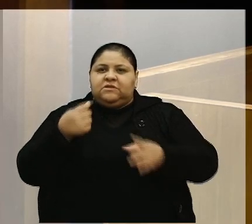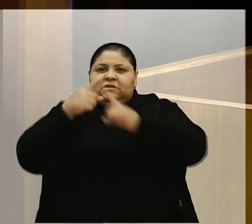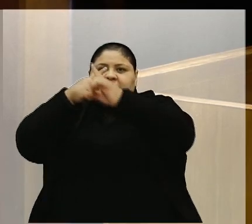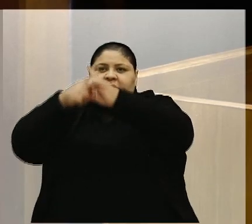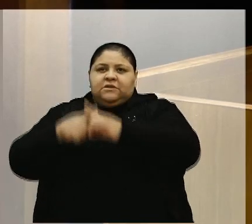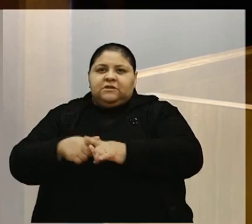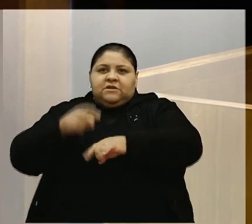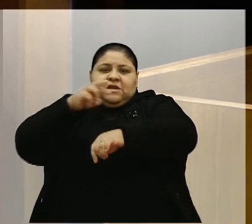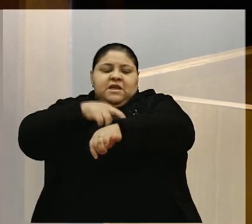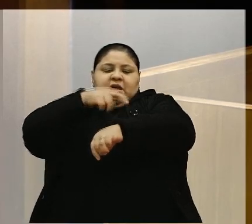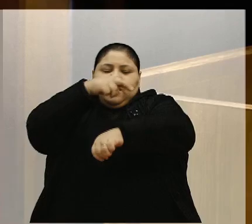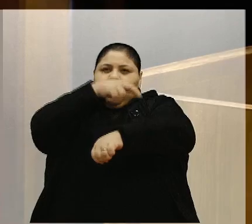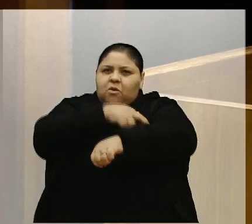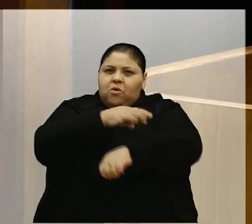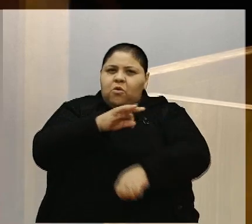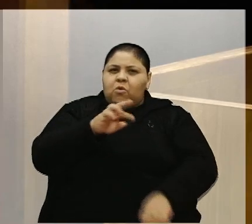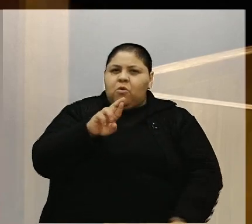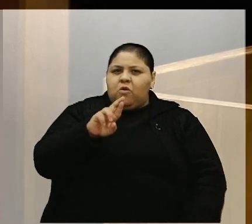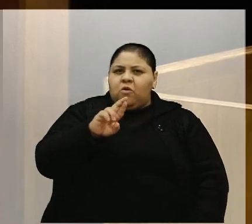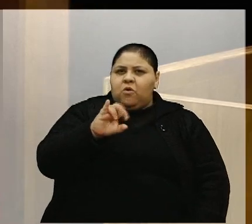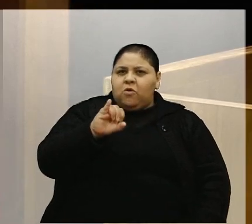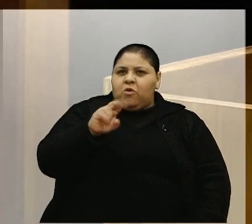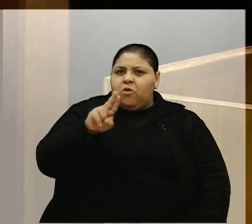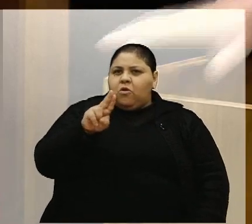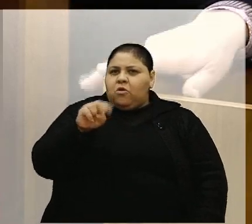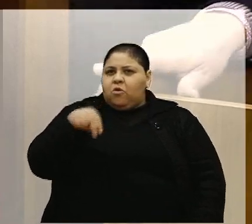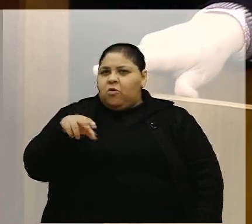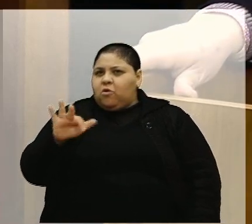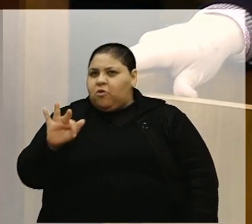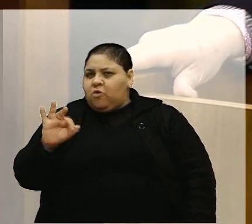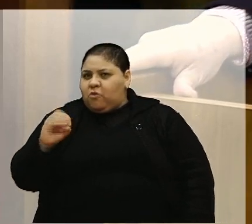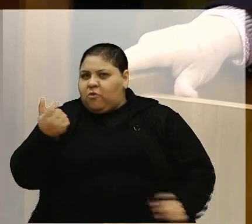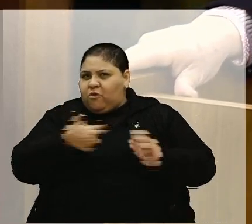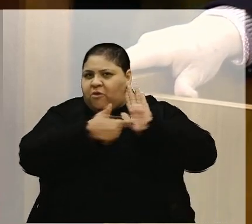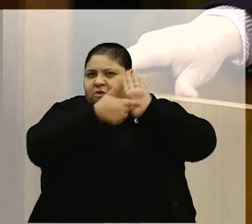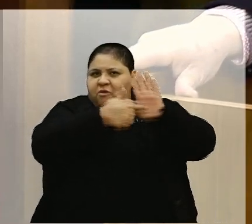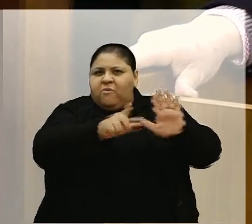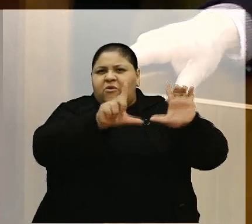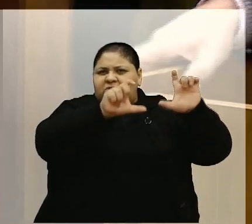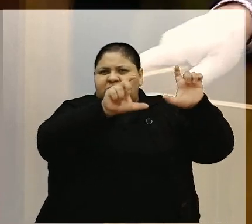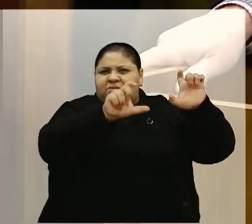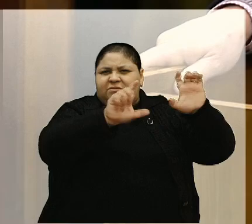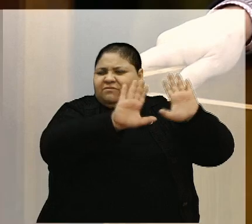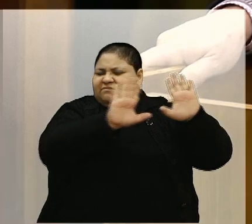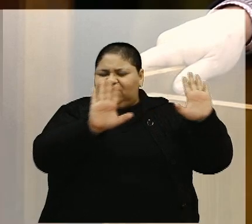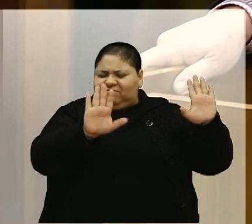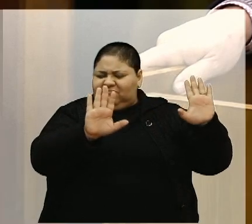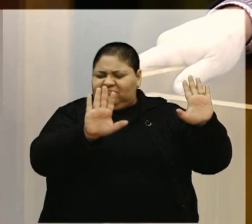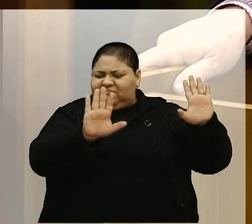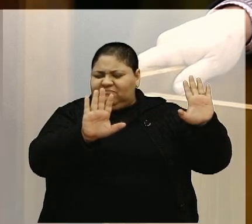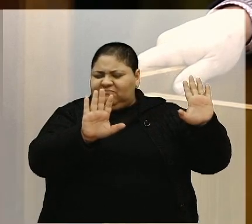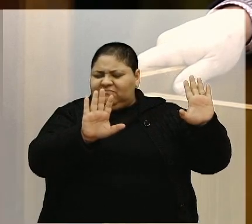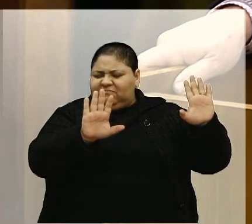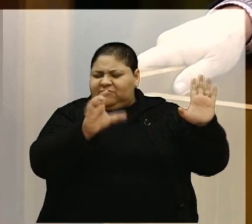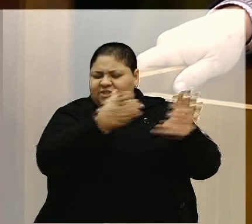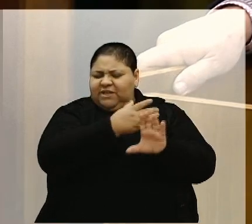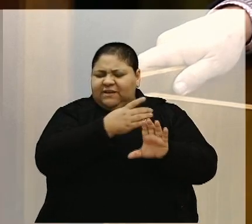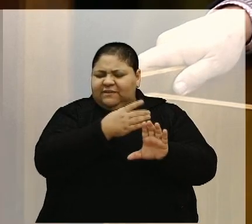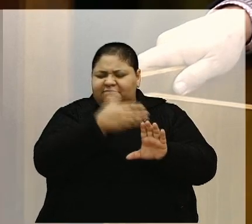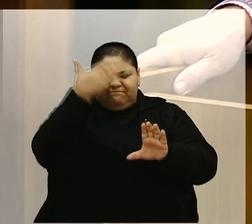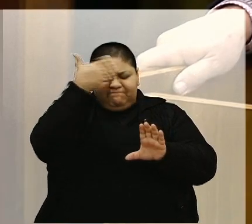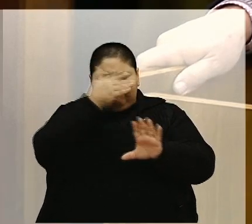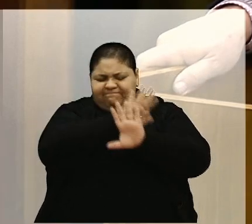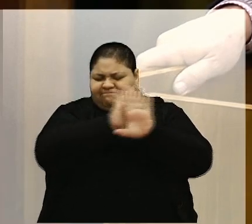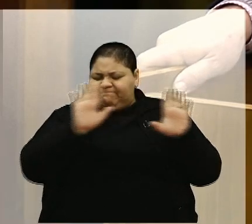Salles, em Triunfo. E quando ele começa a me mostrar as imagens de lá para baixo, eu digo, não, chega, Gabriel. Então, eu